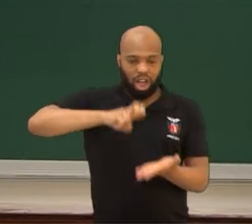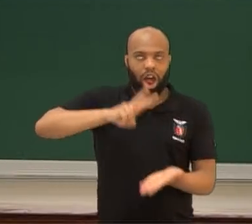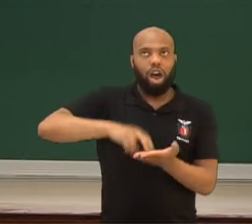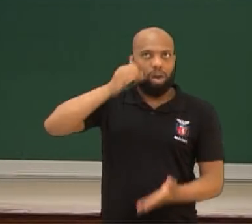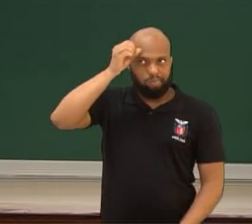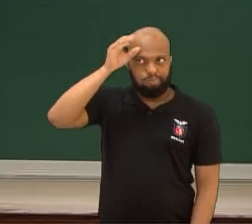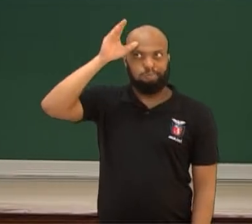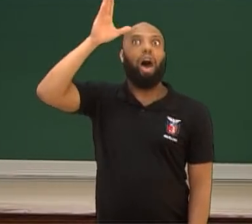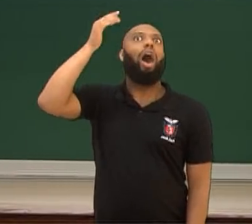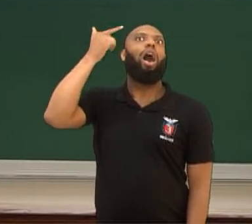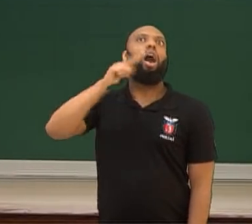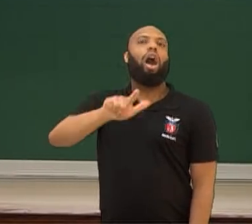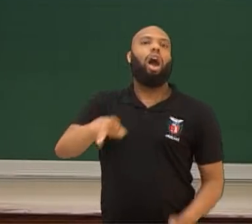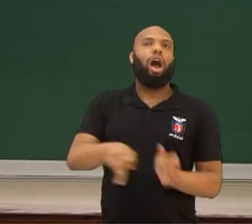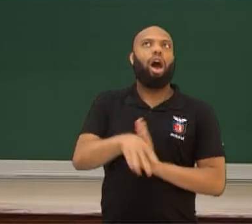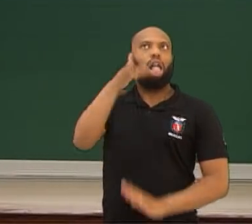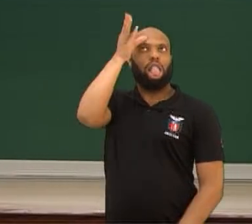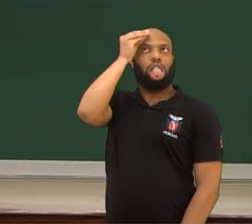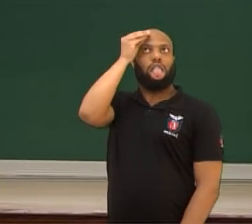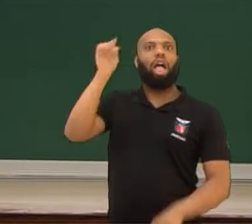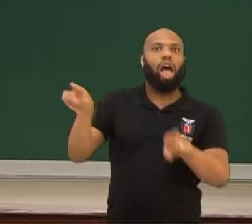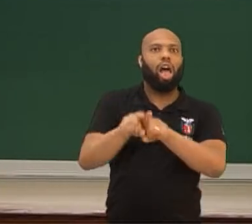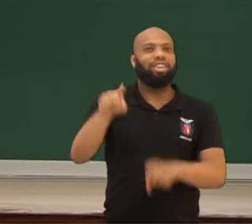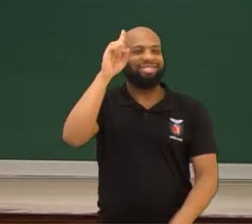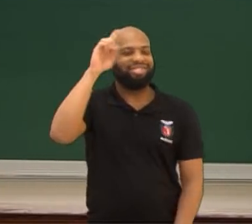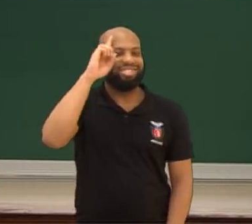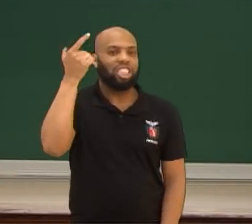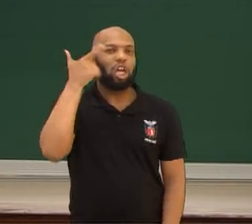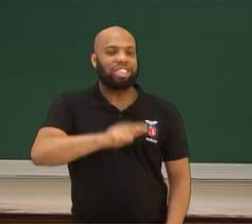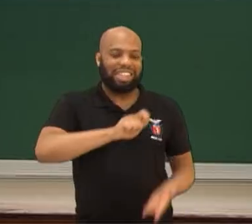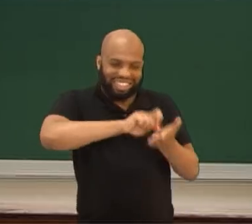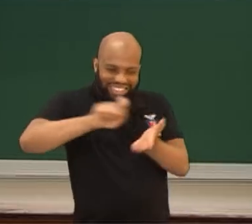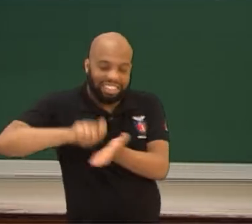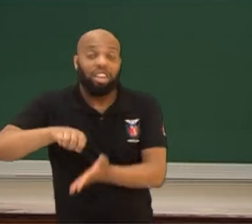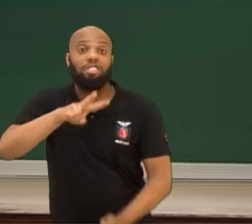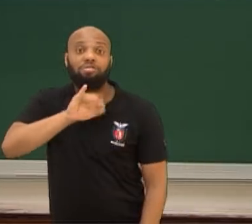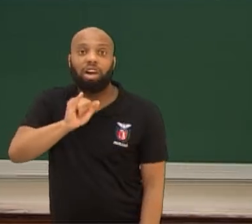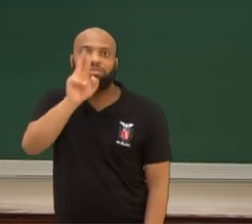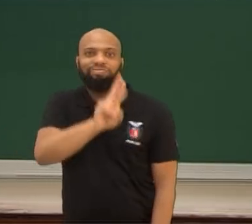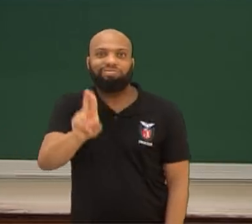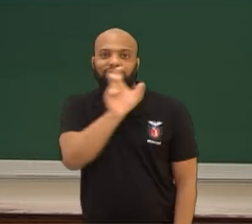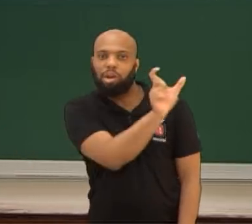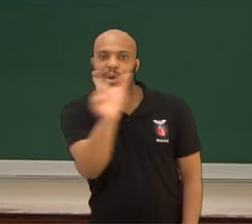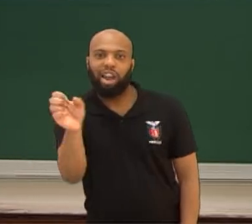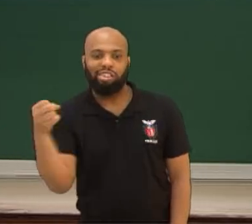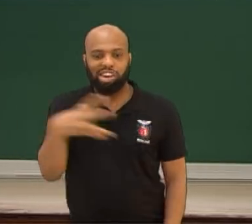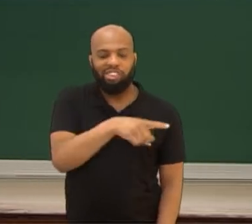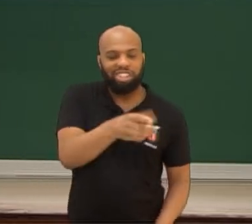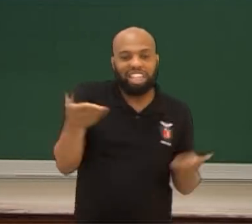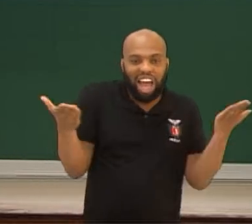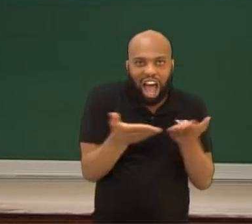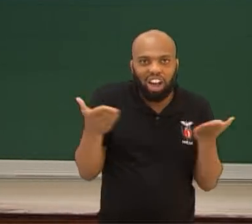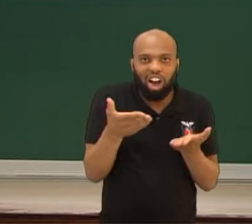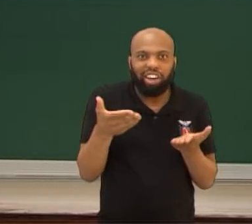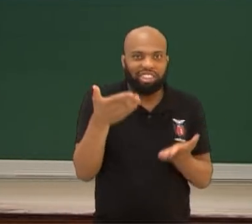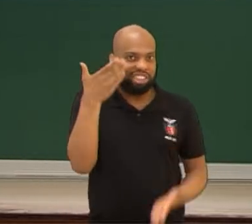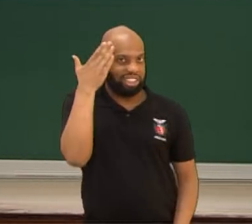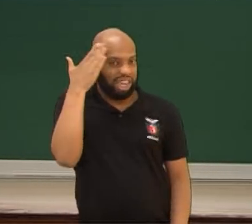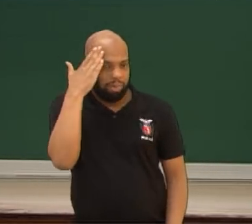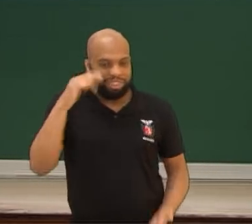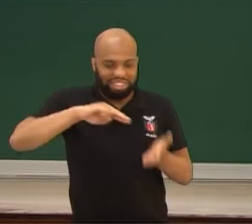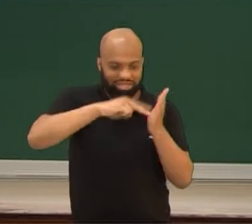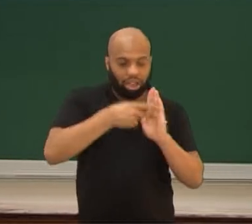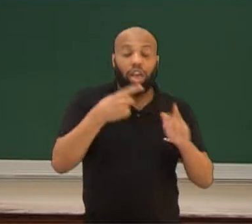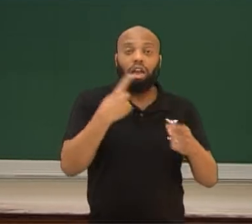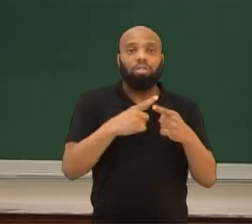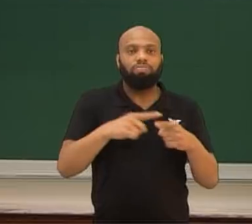eles passam a fazer parte do nosso discurso quando nós vamos escrever, quando nós vamos falar, né? E a gente acaba